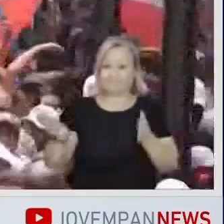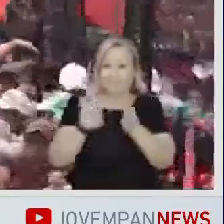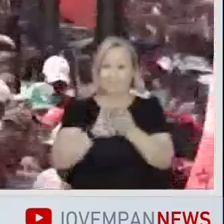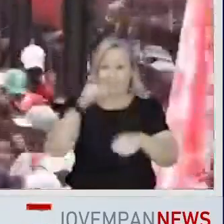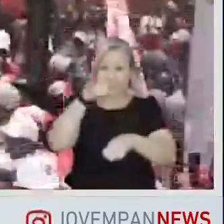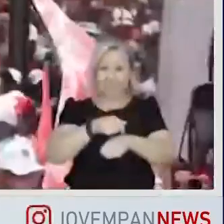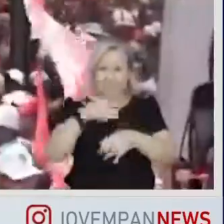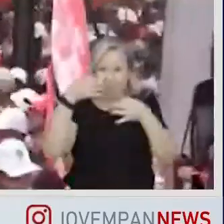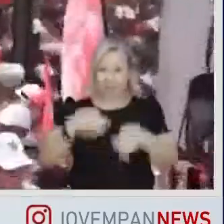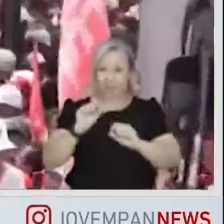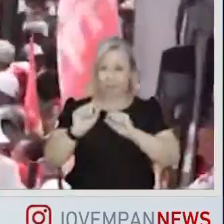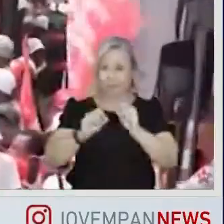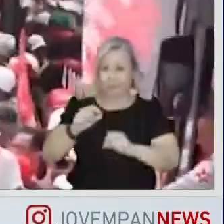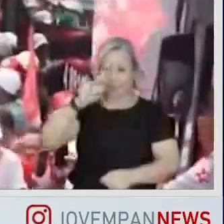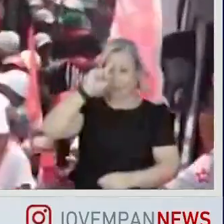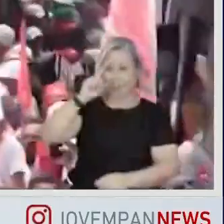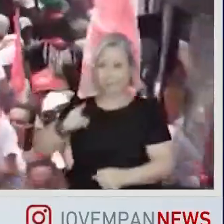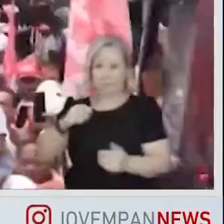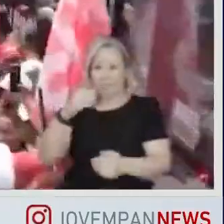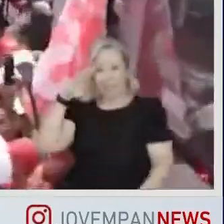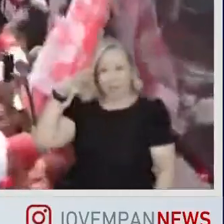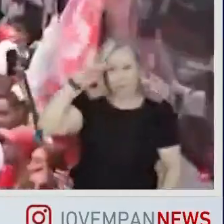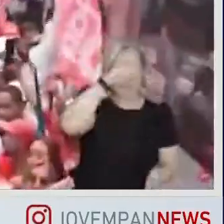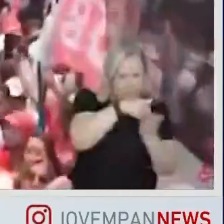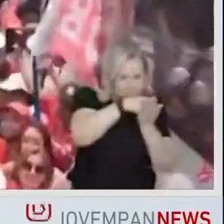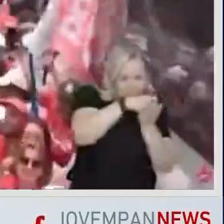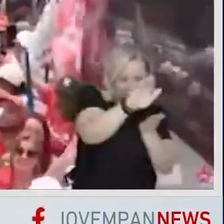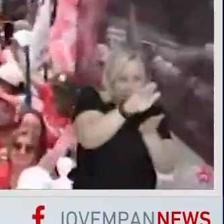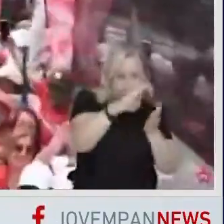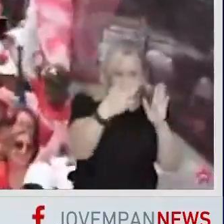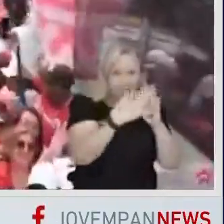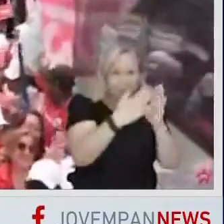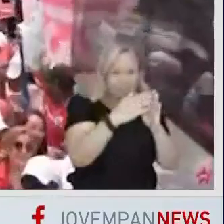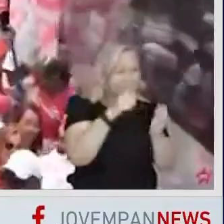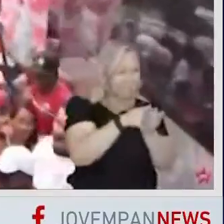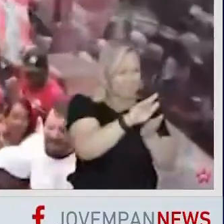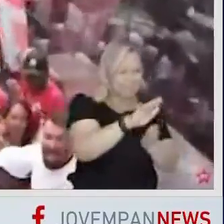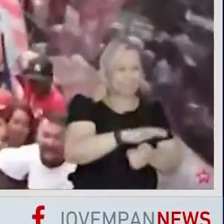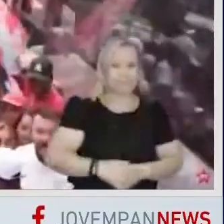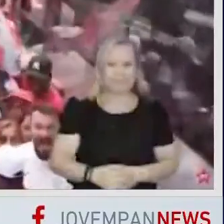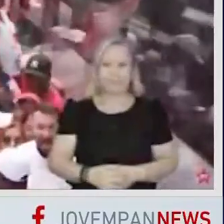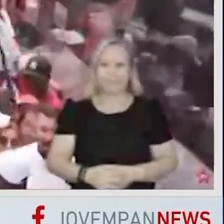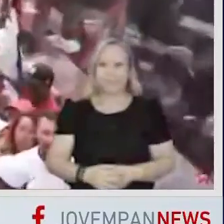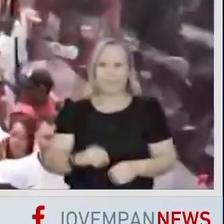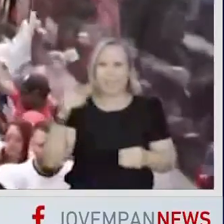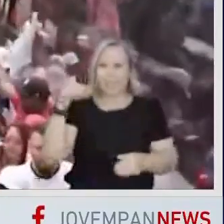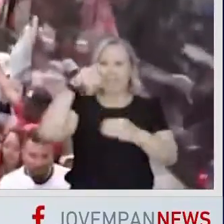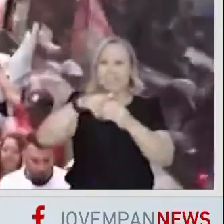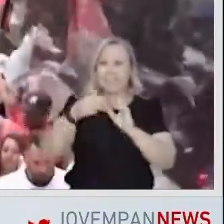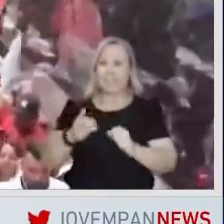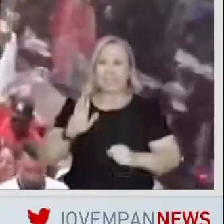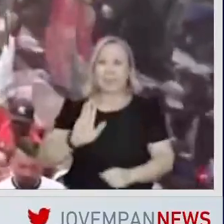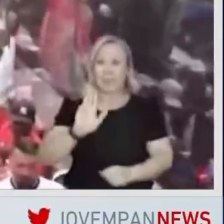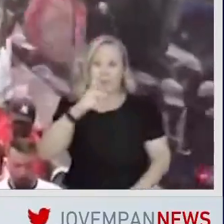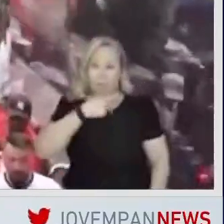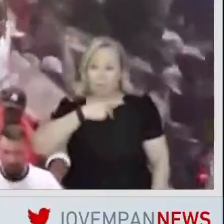né? Durante muitos anos. Então querer falar que ele não é técnico é querer forçar muito a barra, né? Aí, não é verdade. O Valadão tá